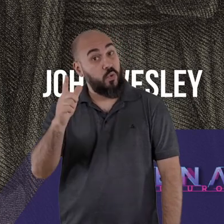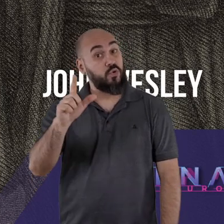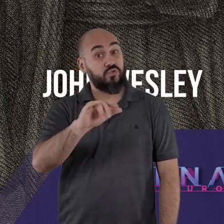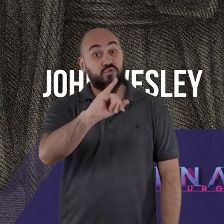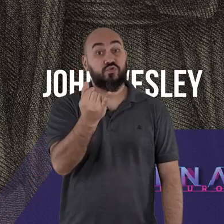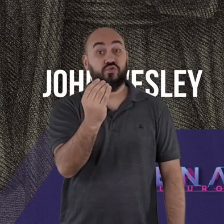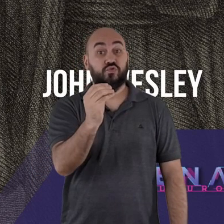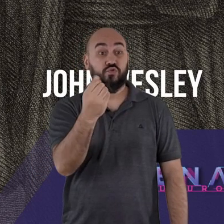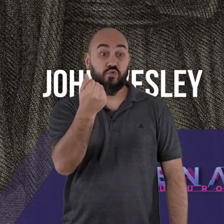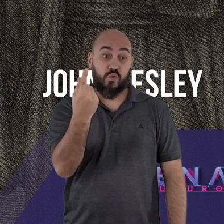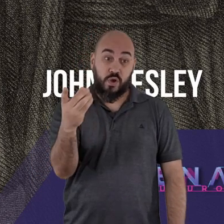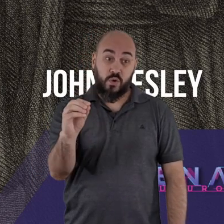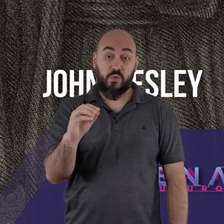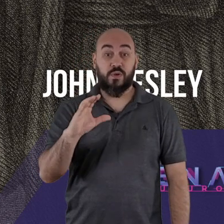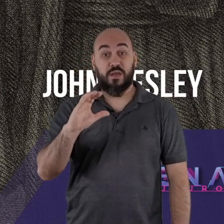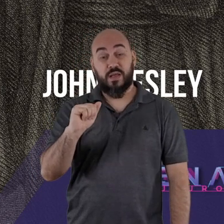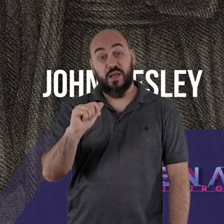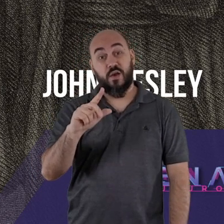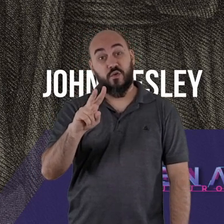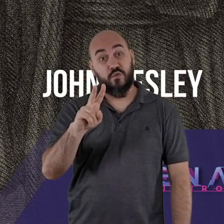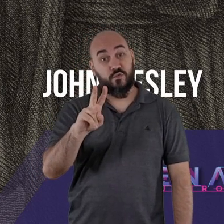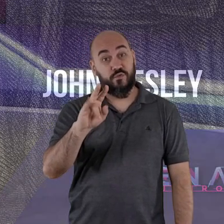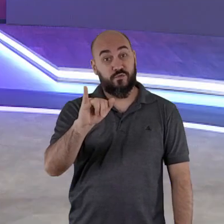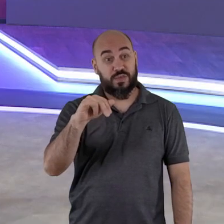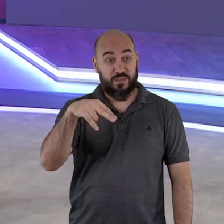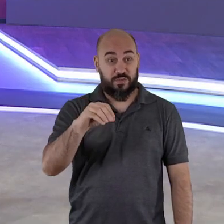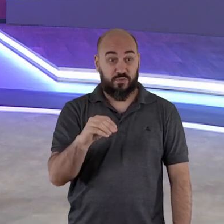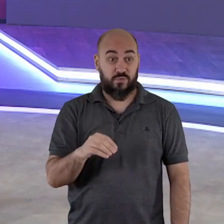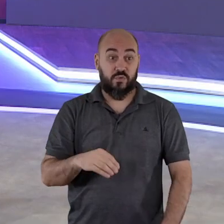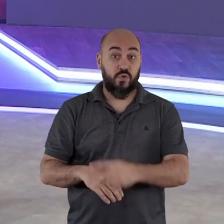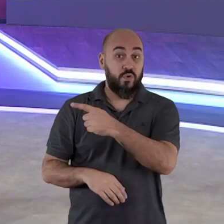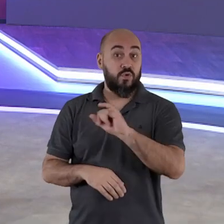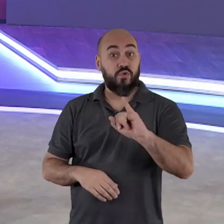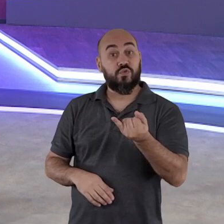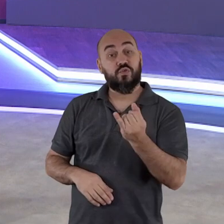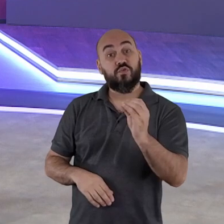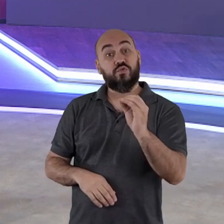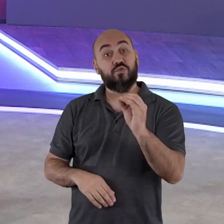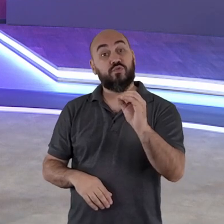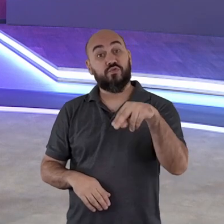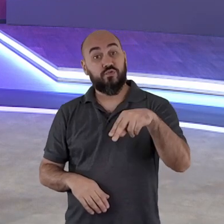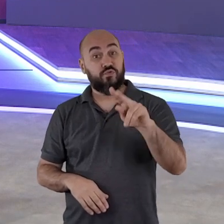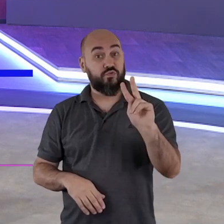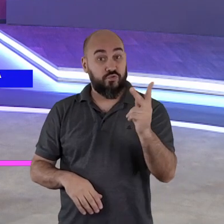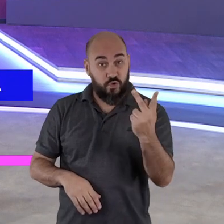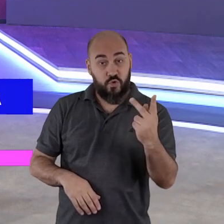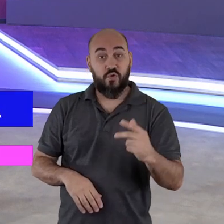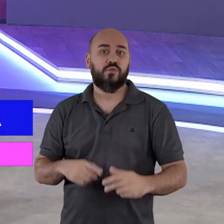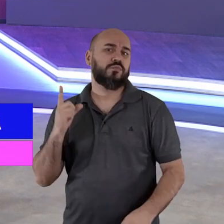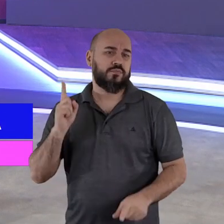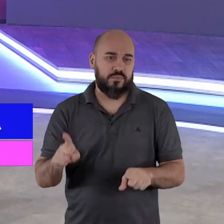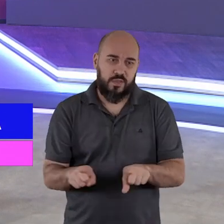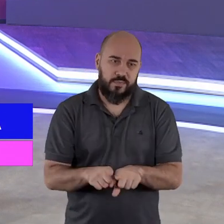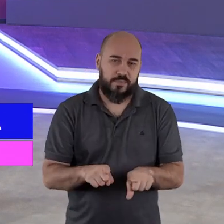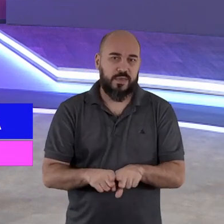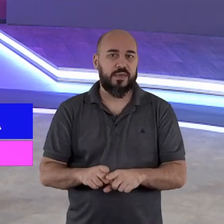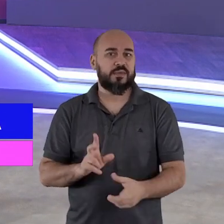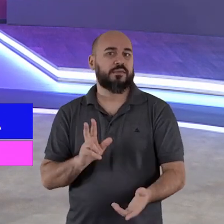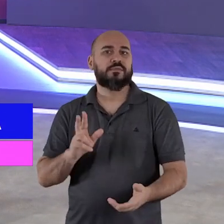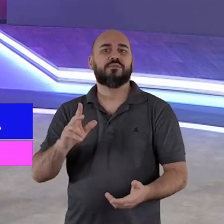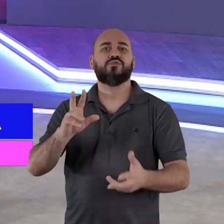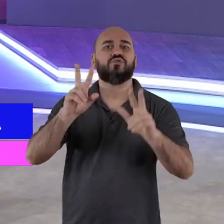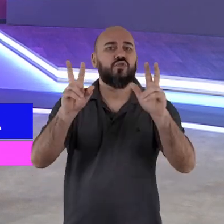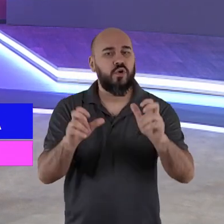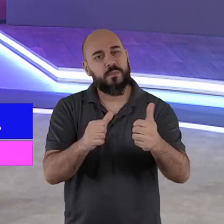como John Smith, que foi quem levantou primeiramente de forma contundente a questão do batismo.